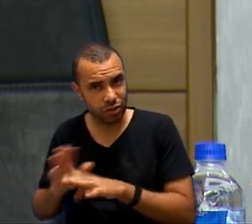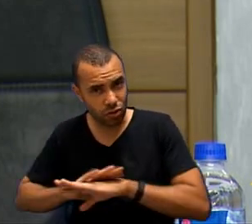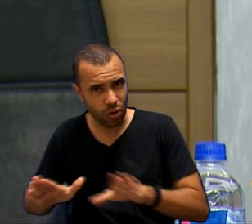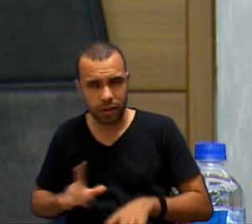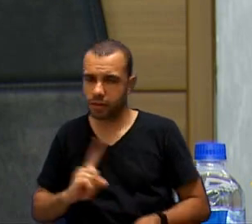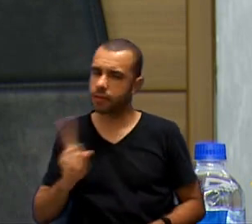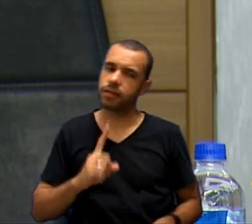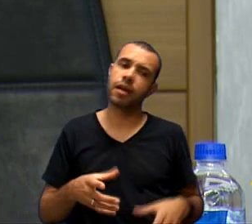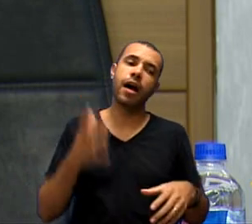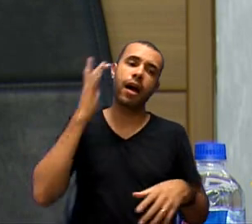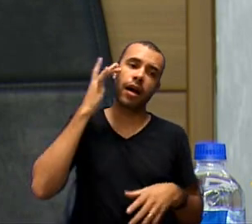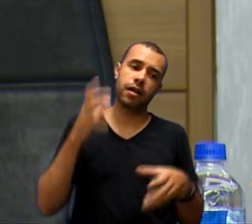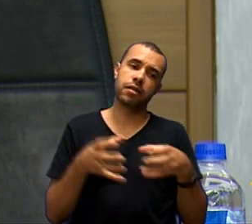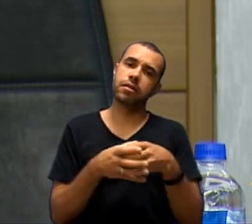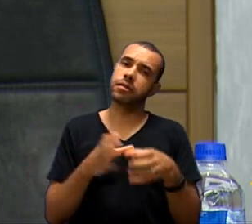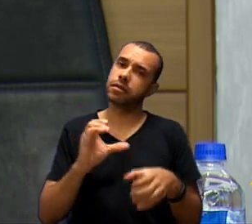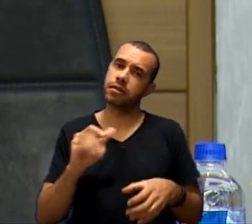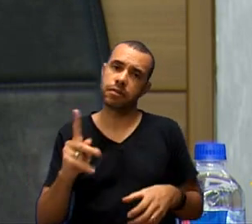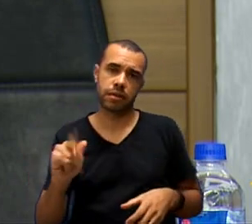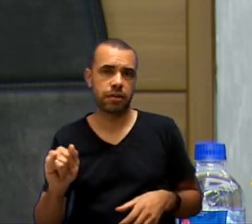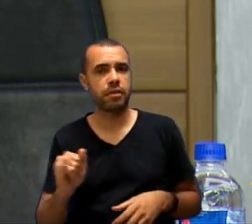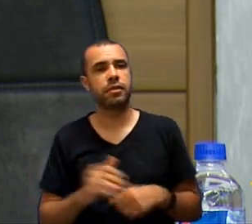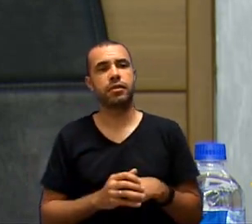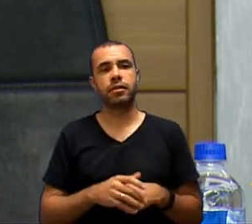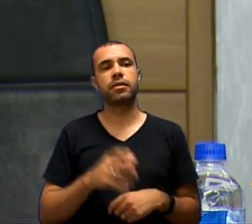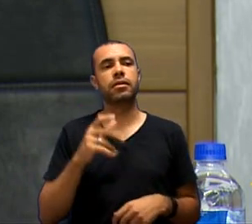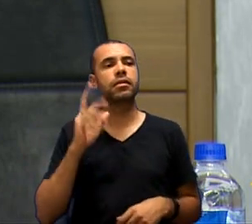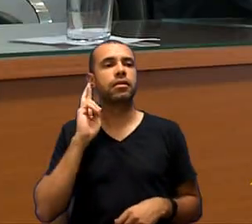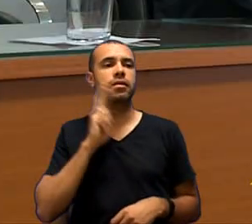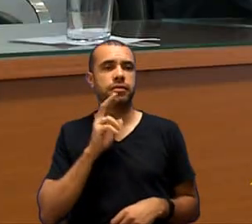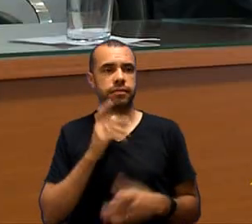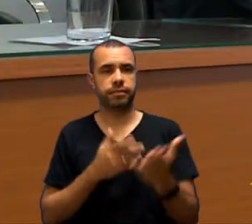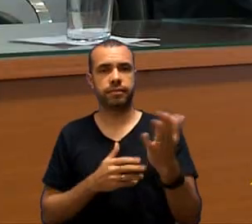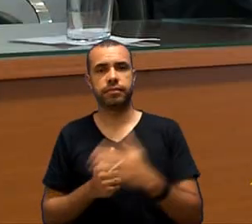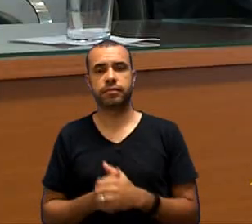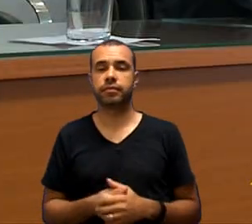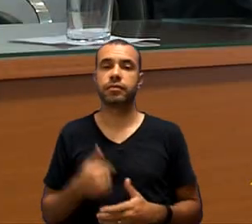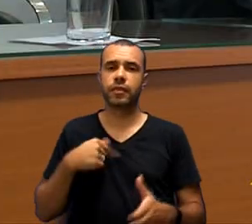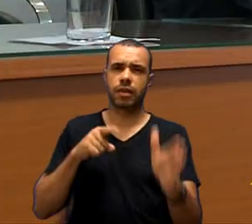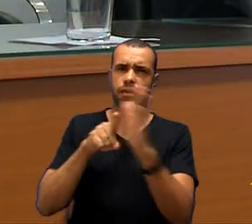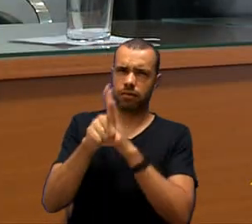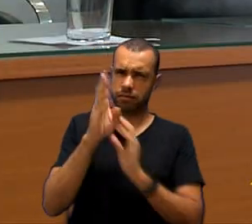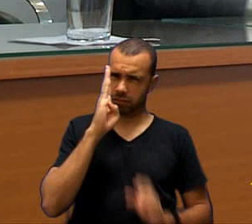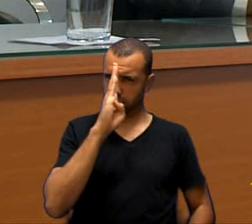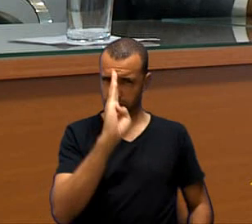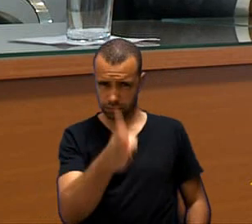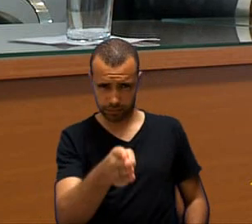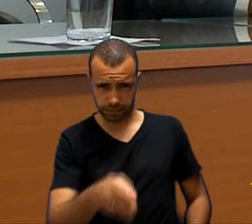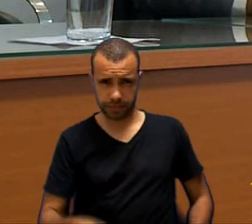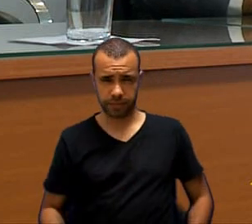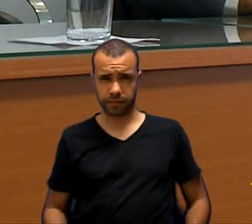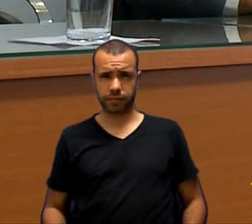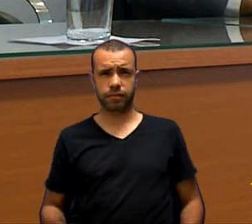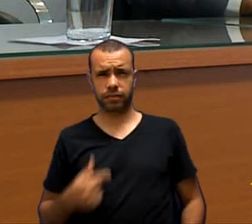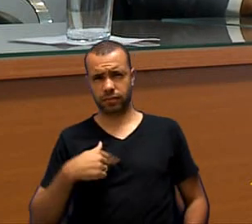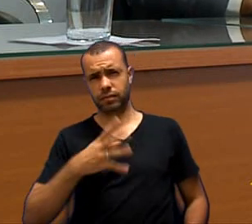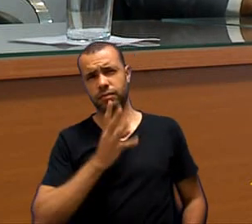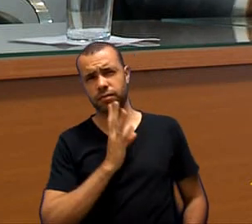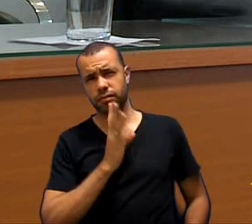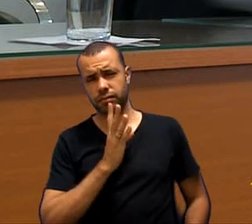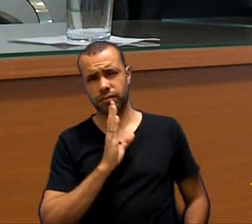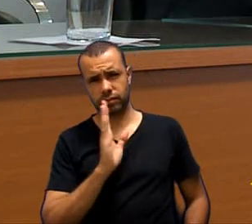CPI vai trabalhar em cima. Mas, vereador Renan, está com a palavra. Presidente, minha pergunta é mais objetiva. Nós já conhecemos